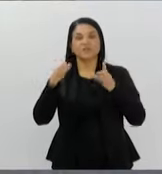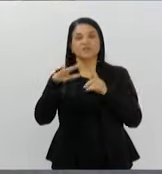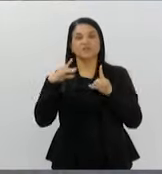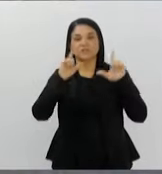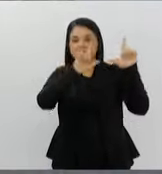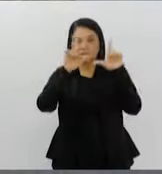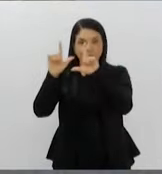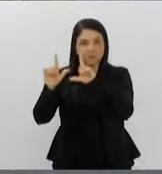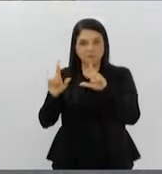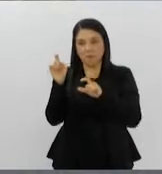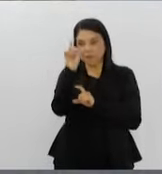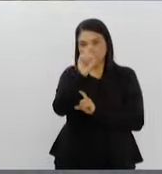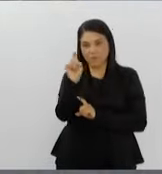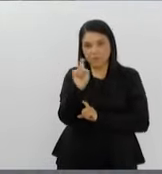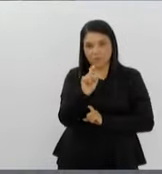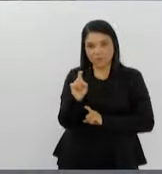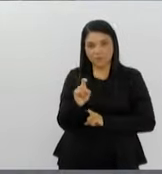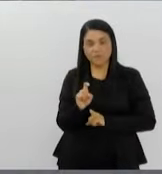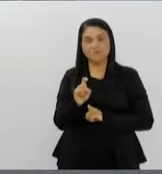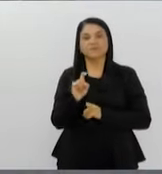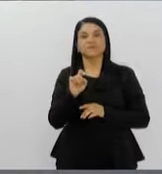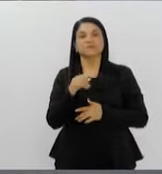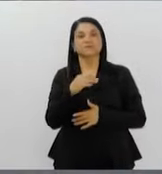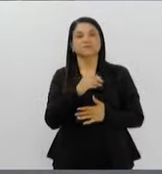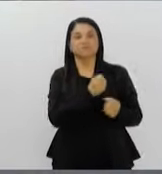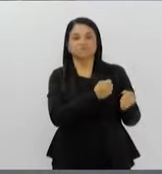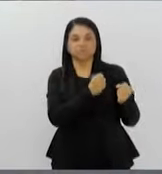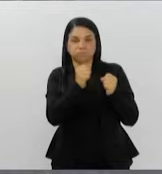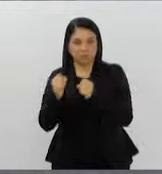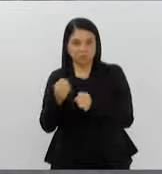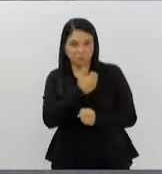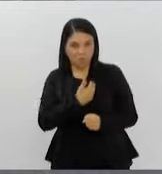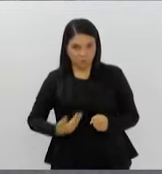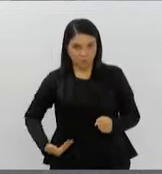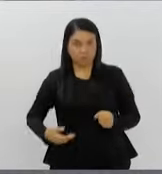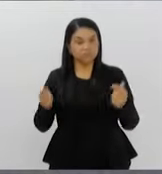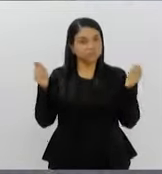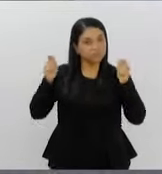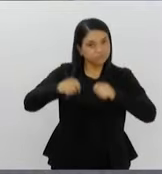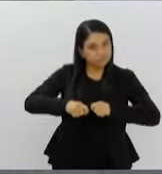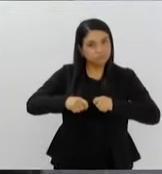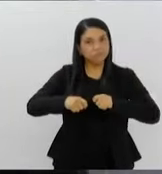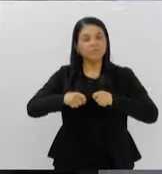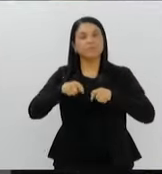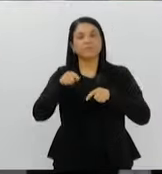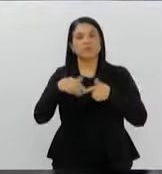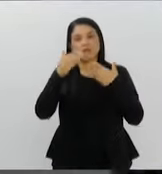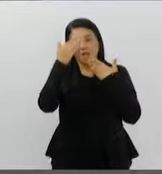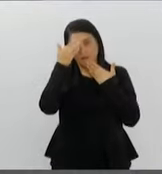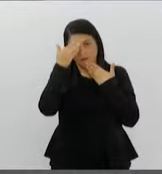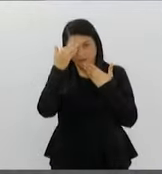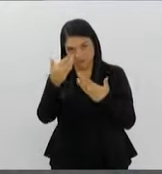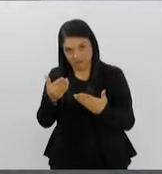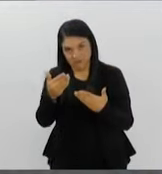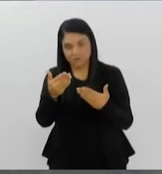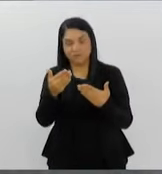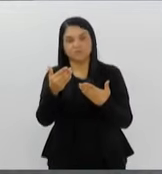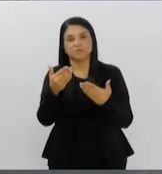de grafite do poder público. E só foi possível, inclusive, que volto a agradecer,